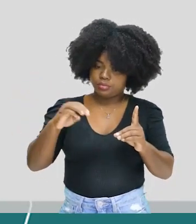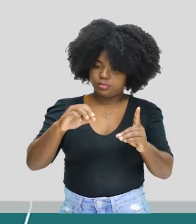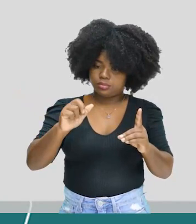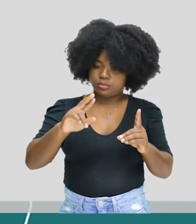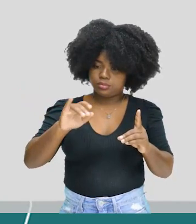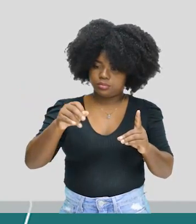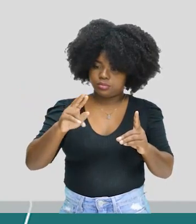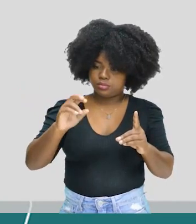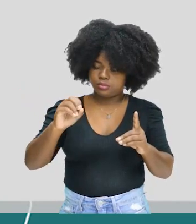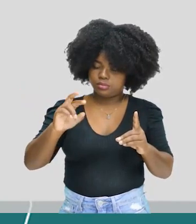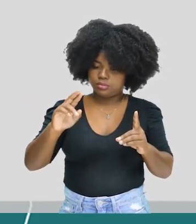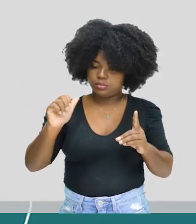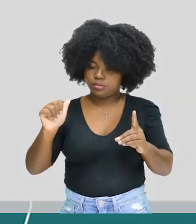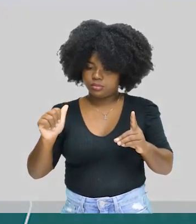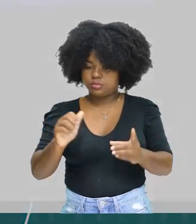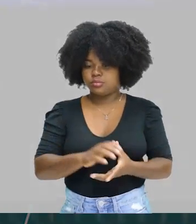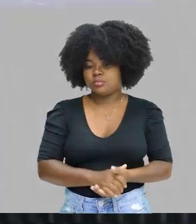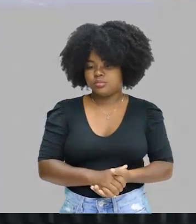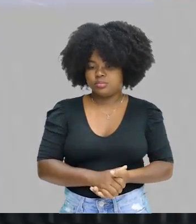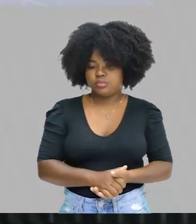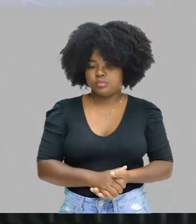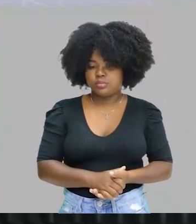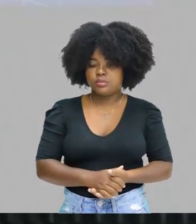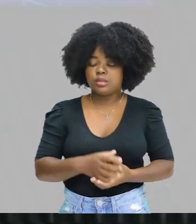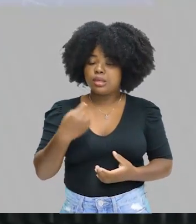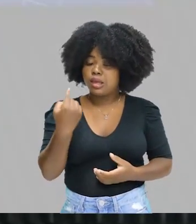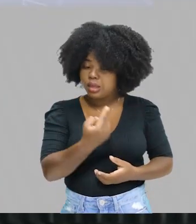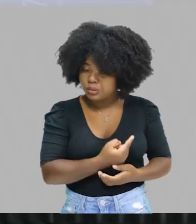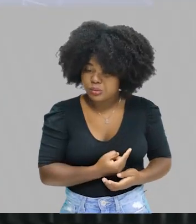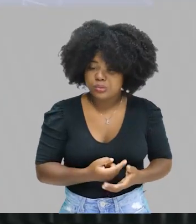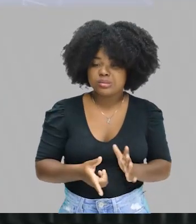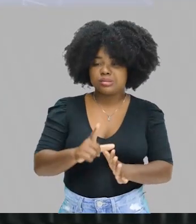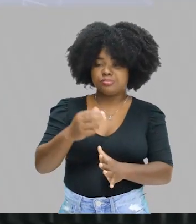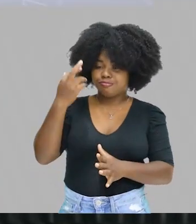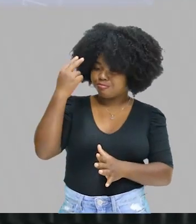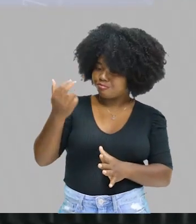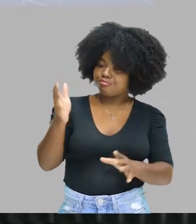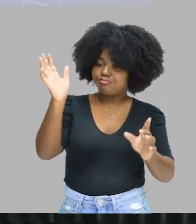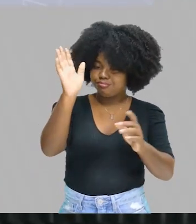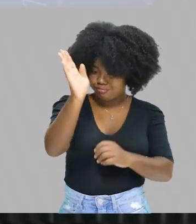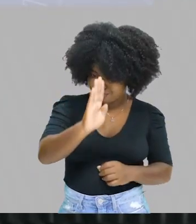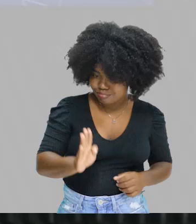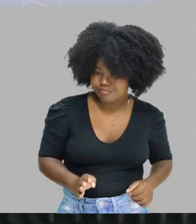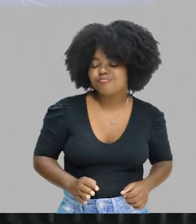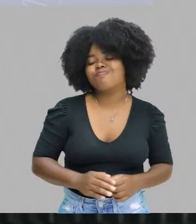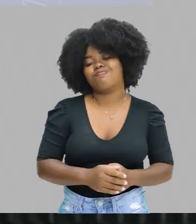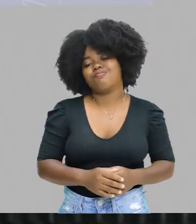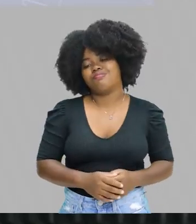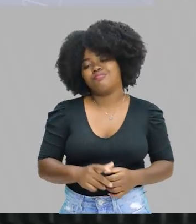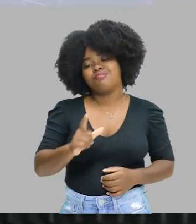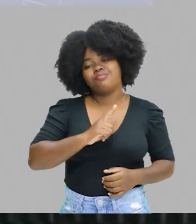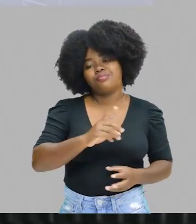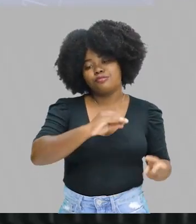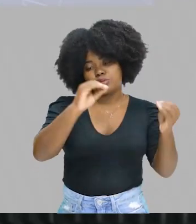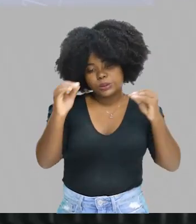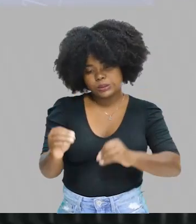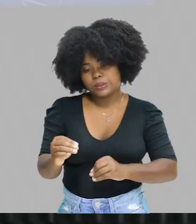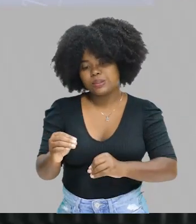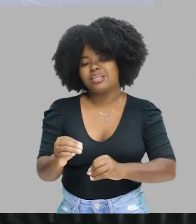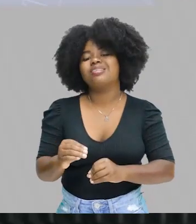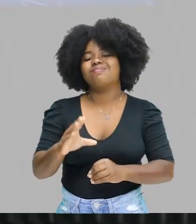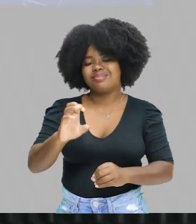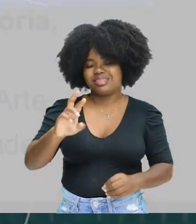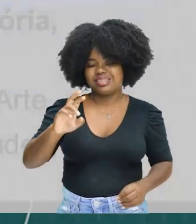né, e a urna funerária. Ou seja, a nossa pré-história brasileira dos nossos indígenas são contados através de cerâmicas, que têm a cara